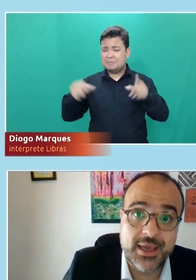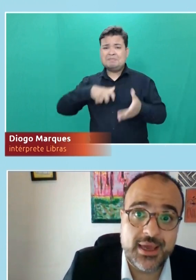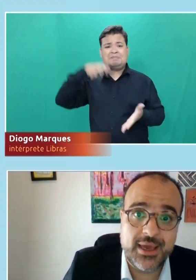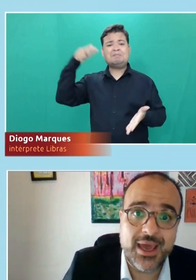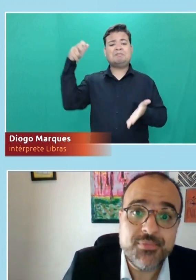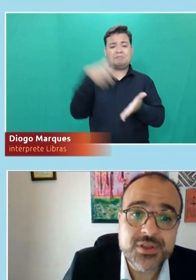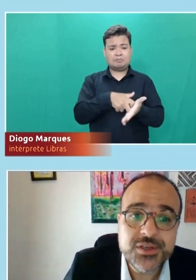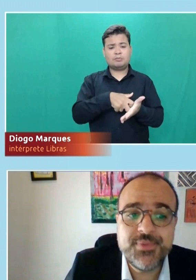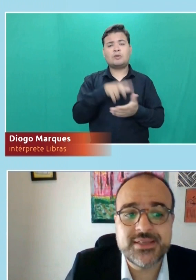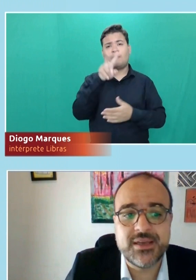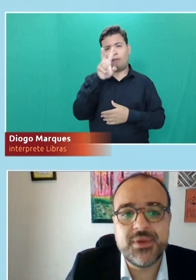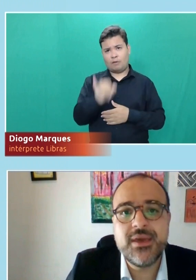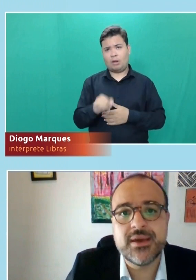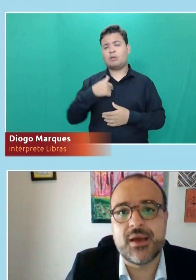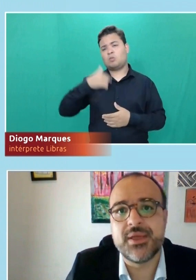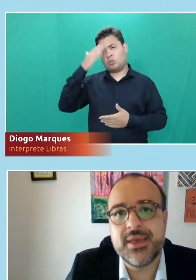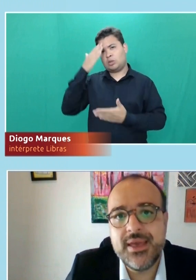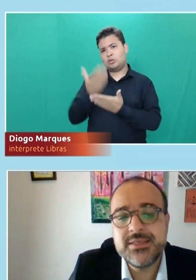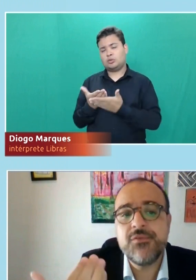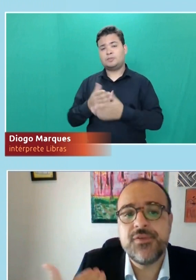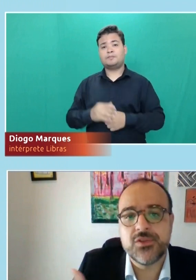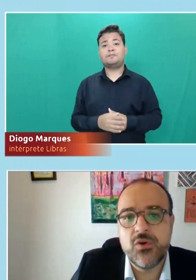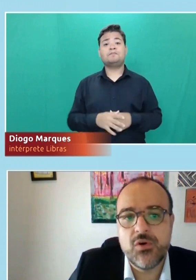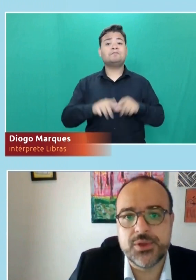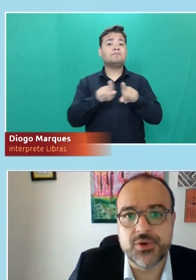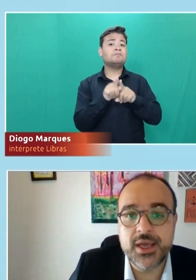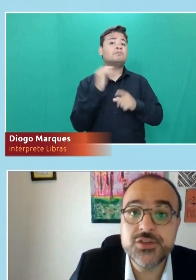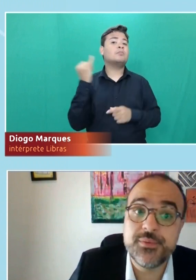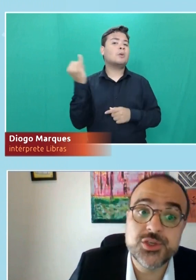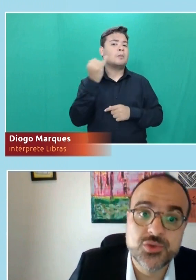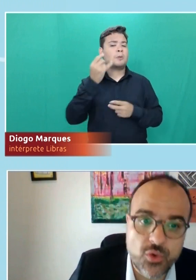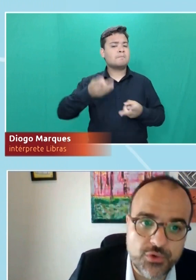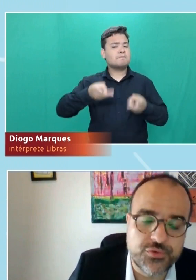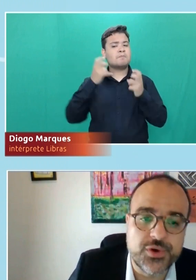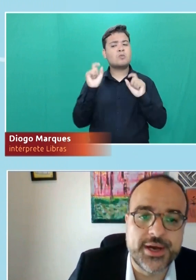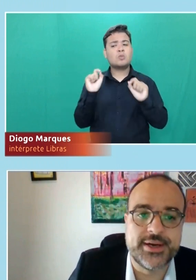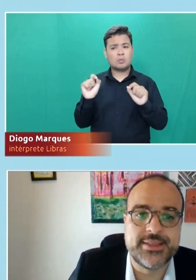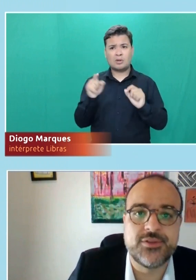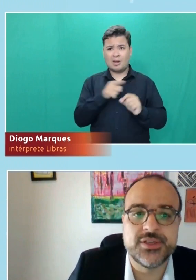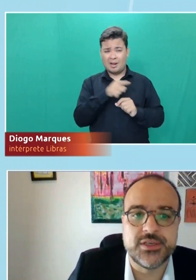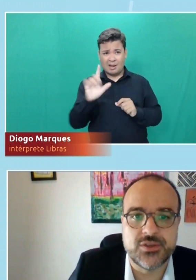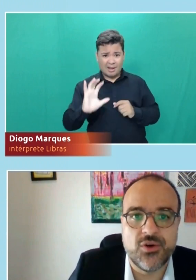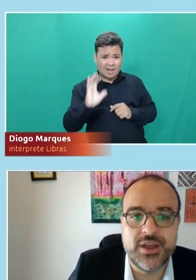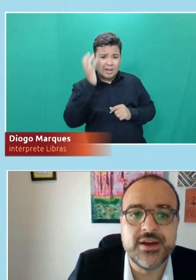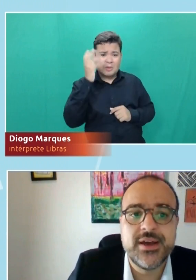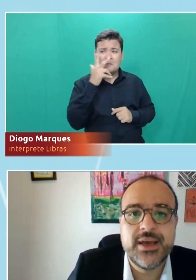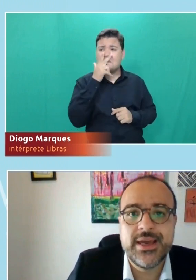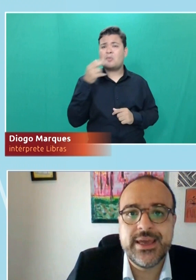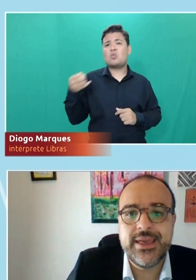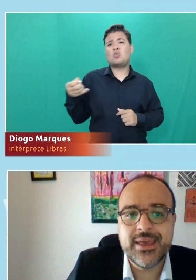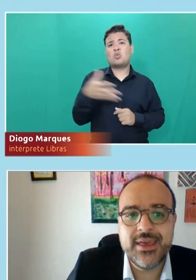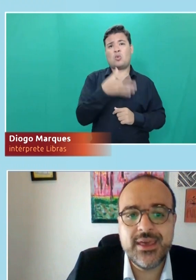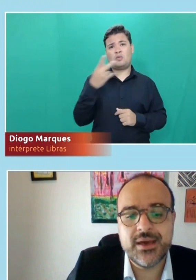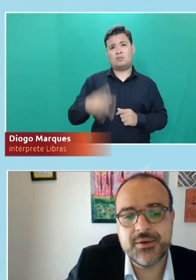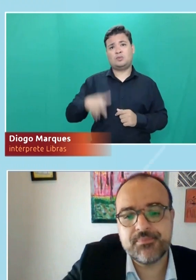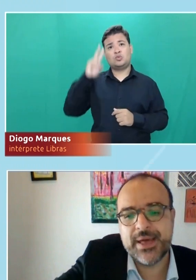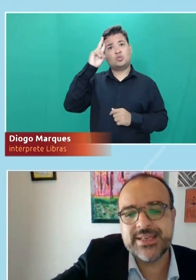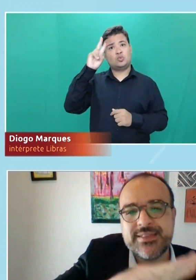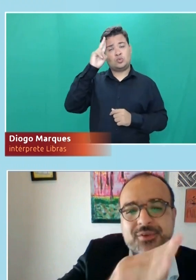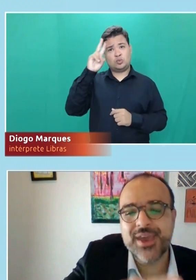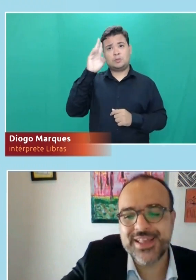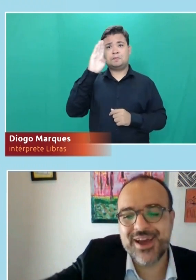culpados. É importante perceber, Camila, que esse é um fenômeno relativamente novo na nossa história e